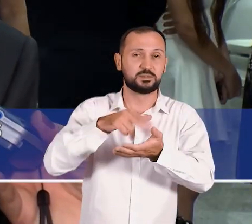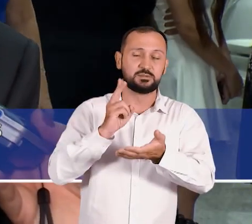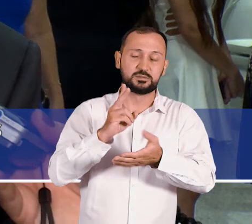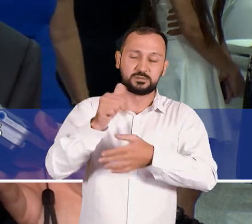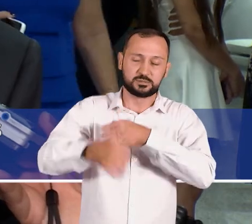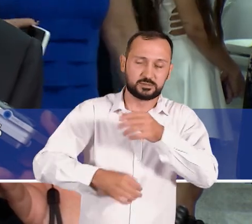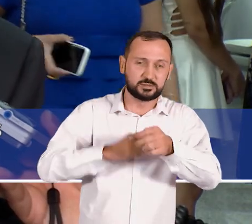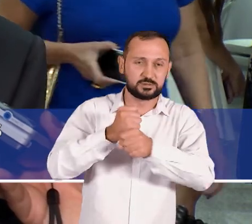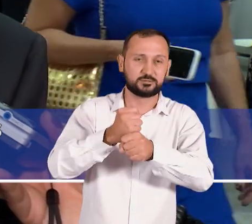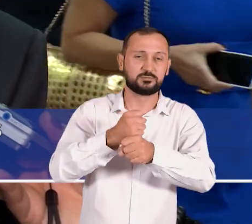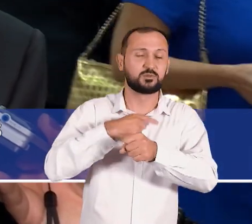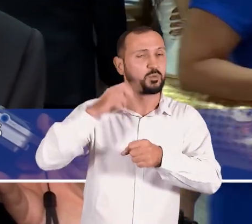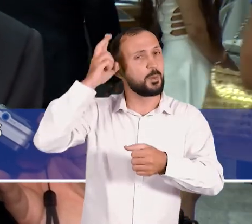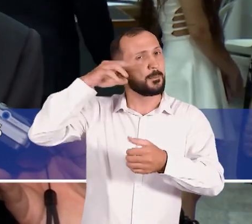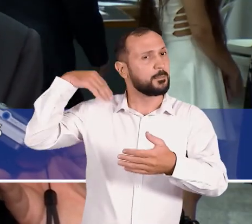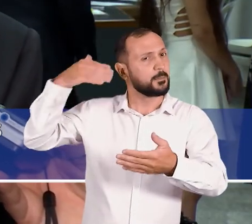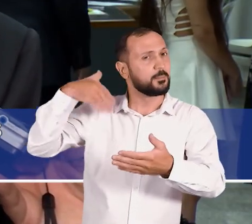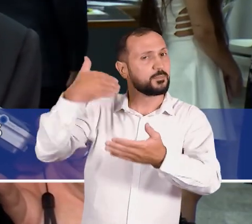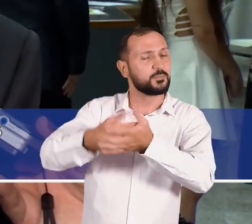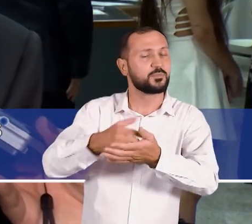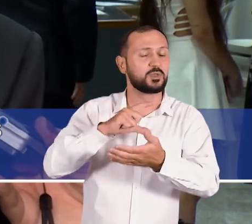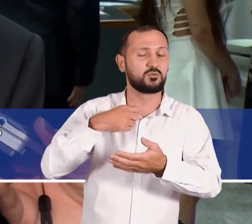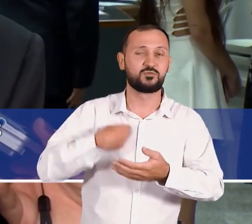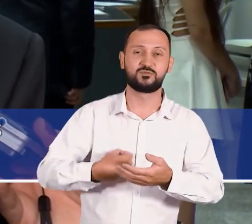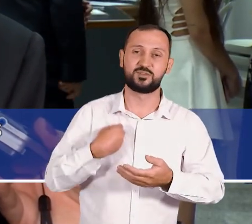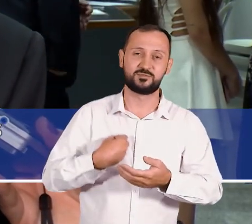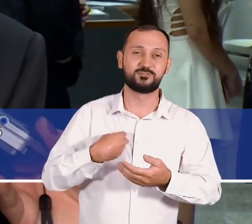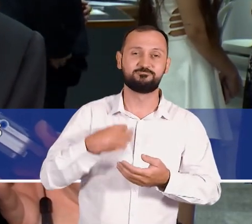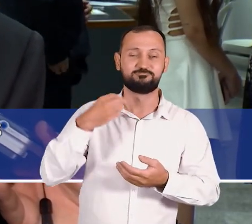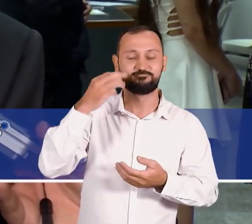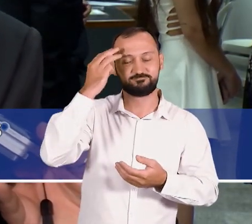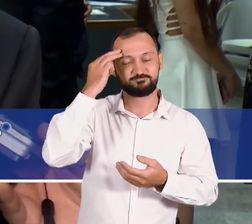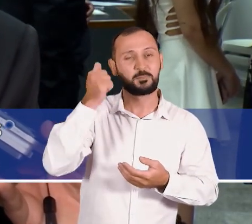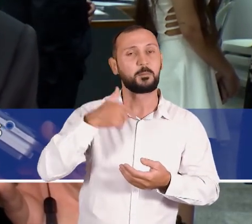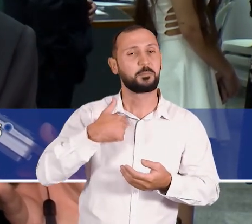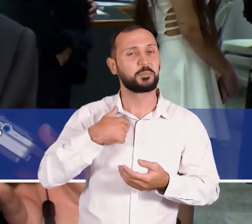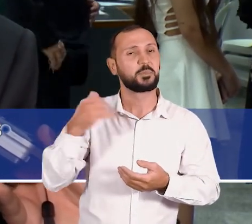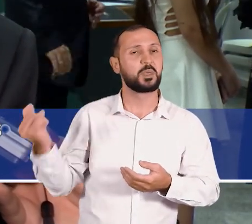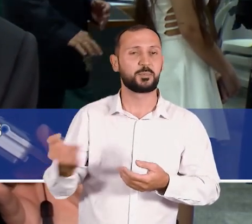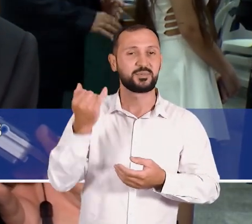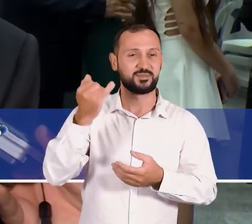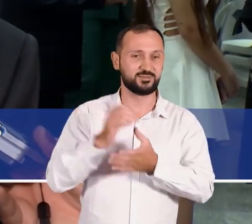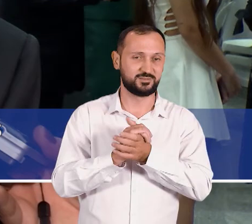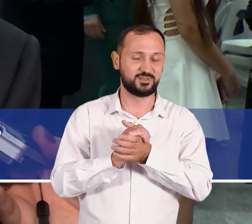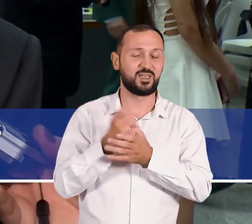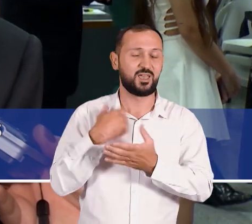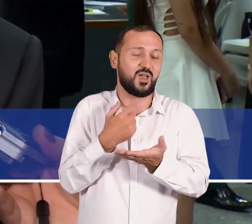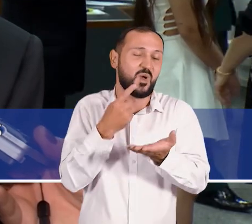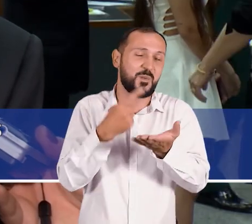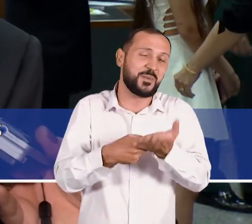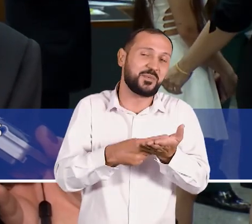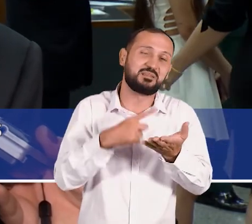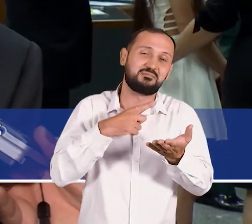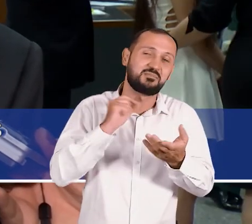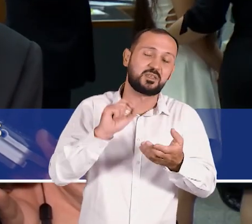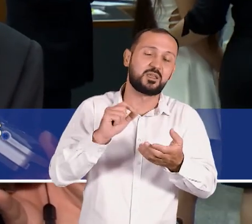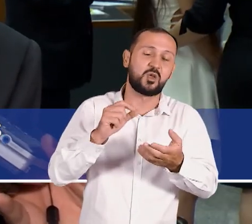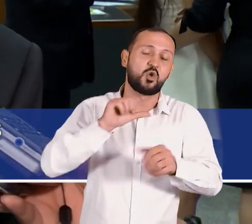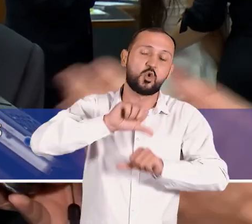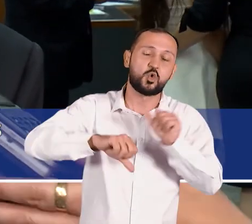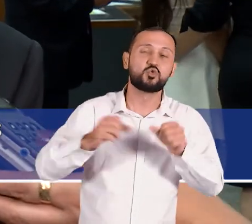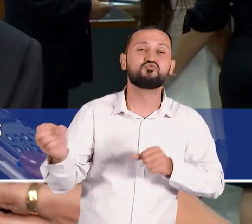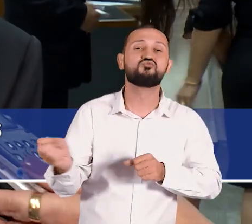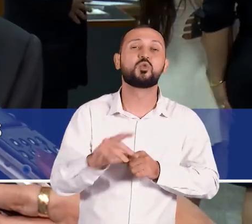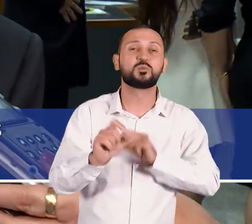decano como conselheiro. Então, tem uma memória histórica do tribunal viva. Então, para mim é muito importante e é um compromisso que nós